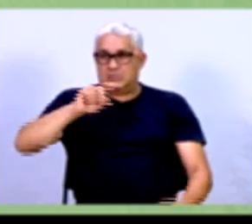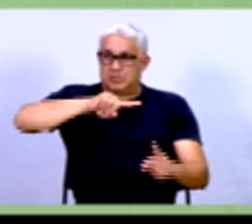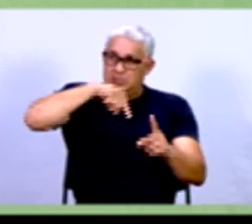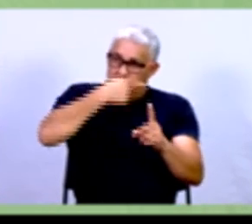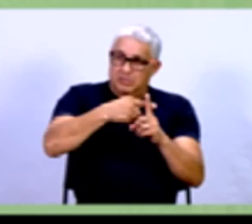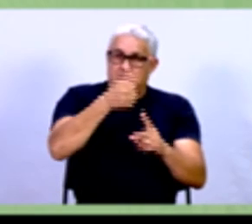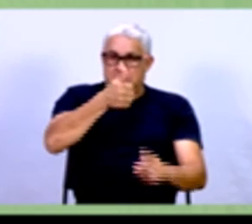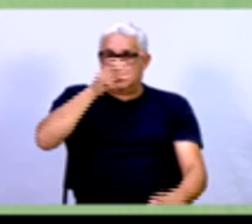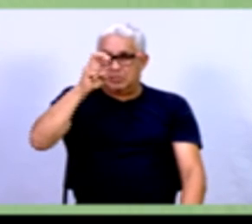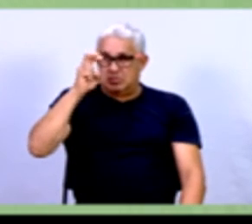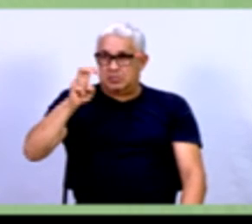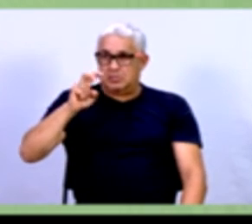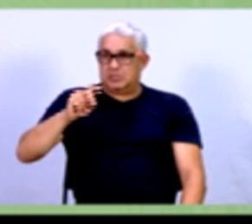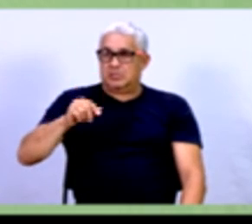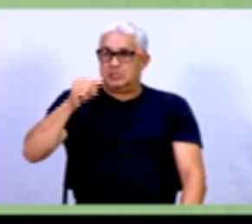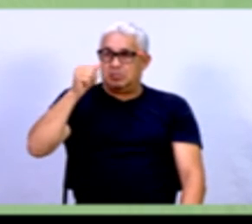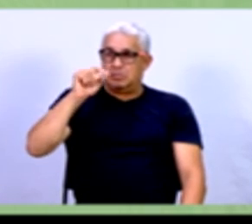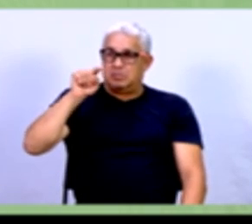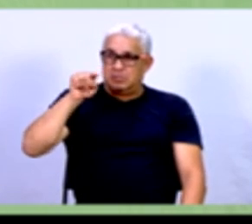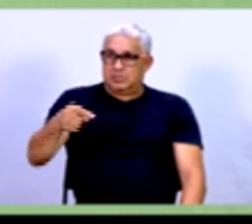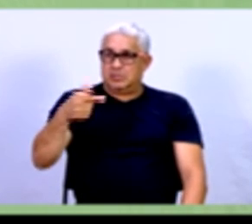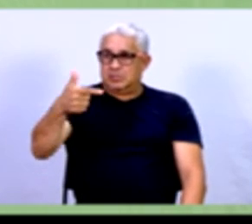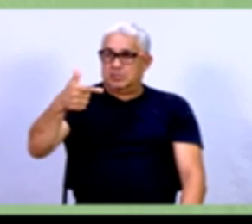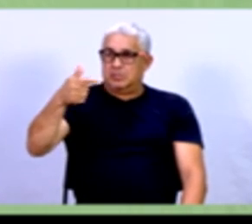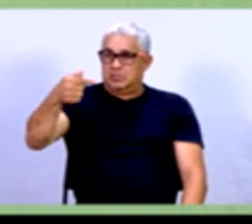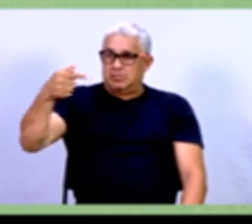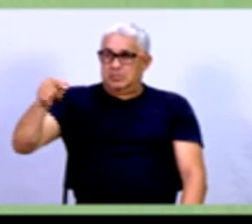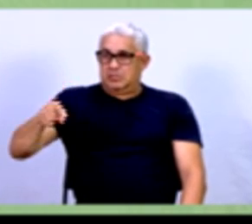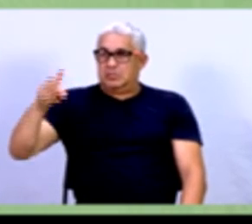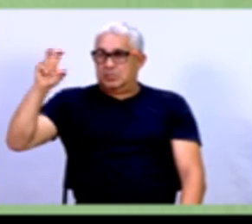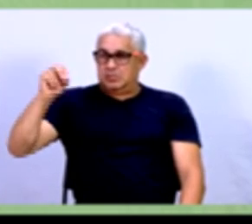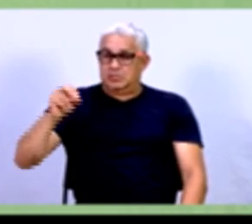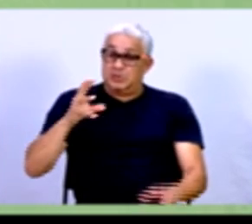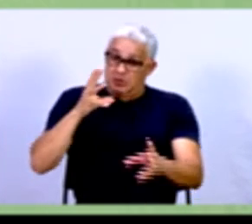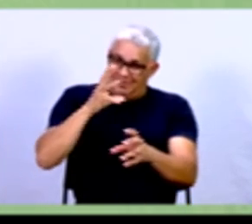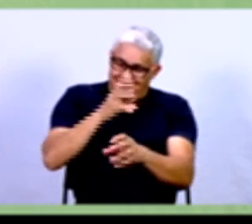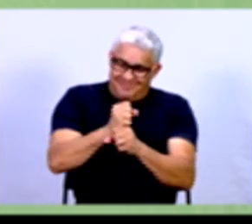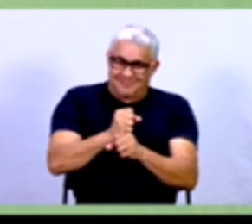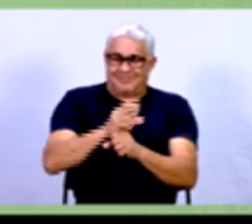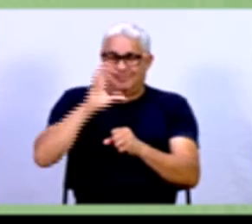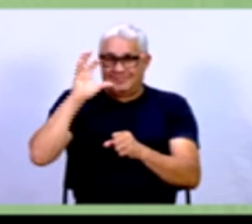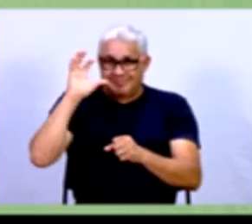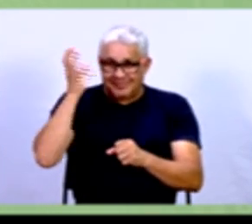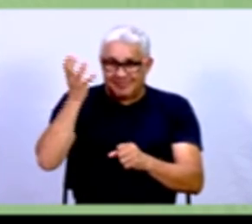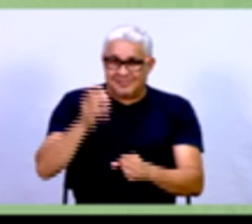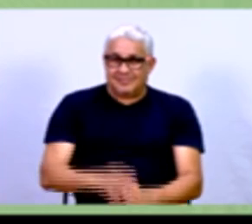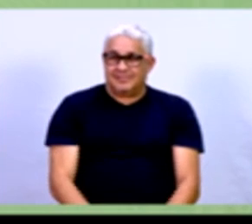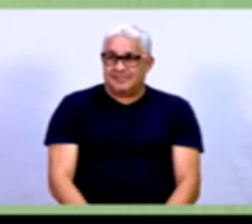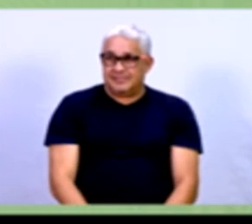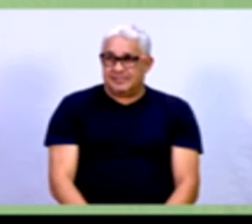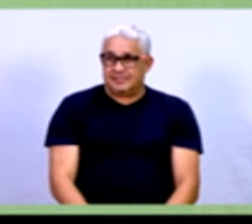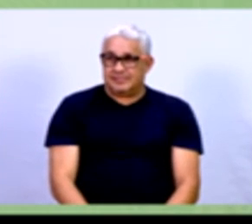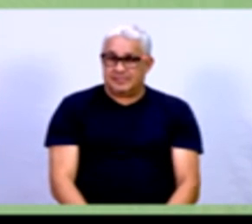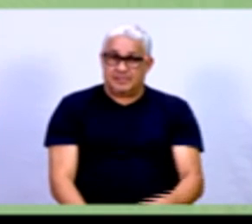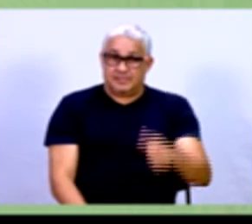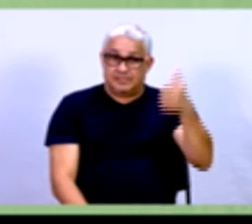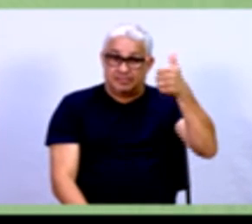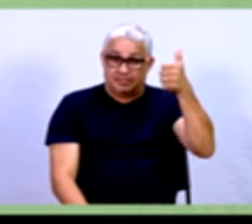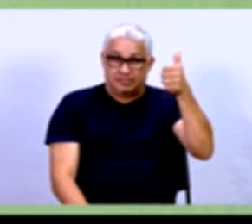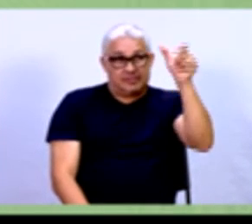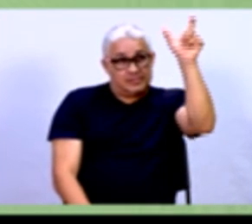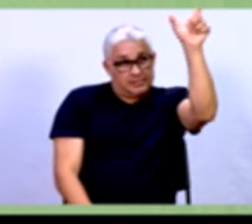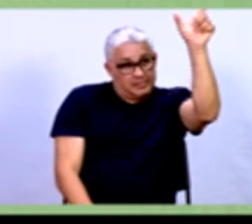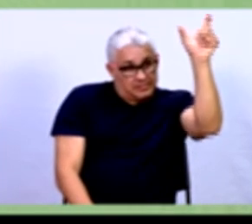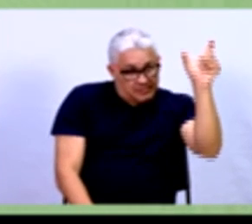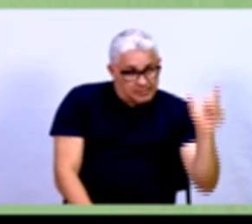1.277,50. Aí, fazendo esses cálculos, a gente definiu aqui essa primeira aba aqui da nossa